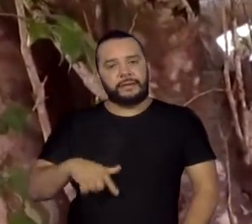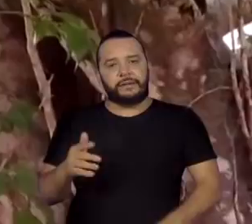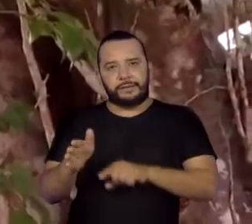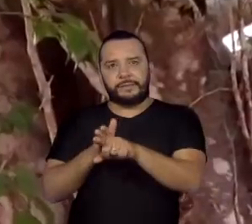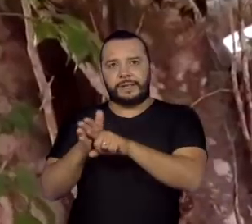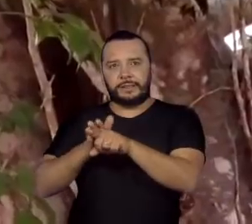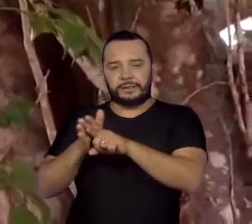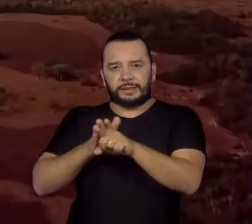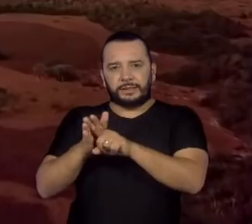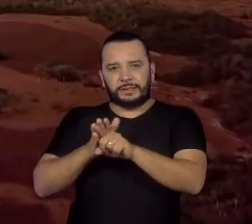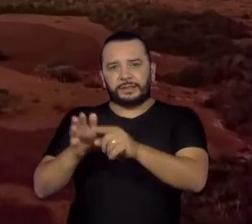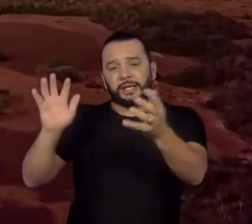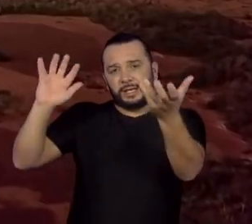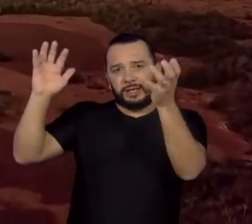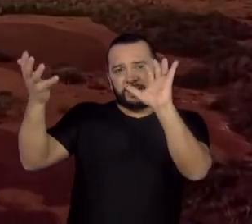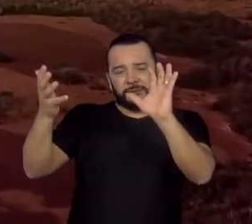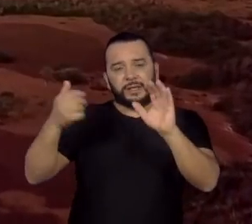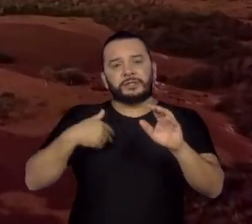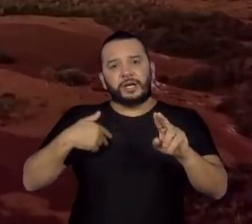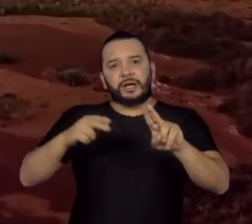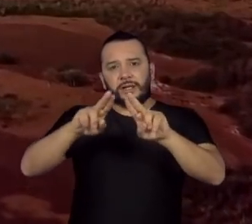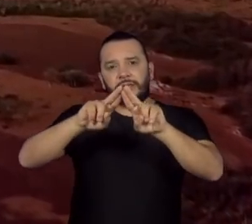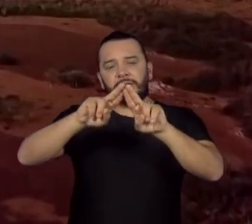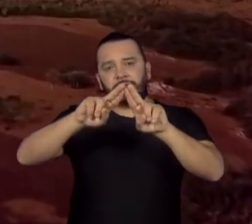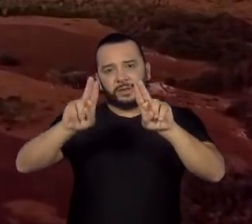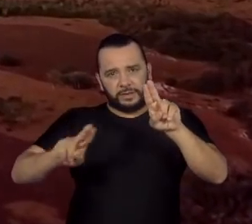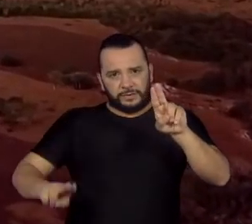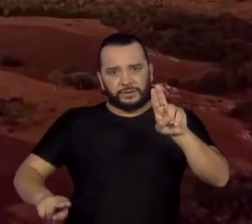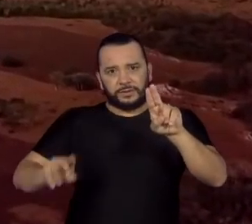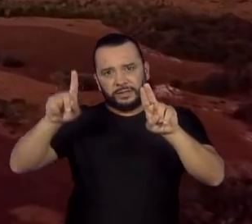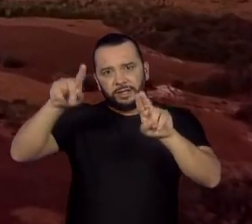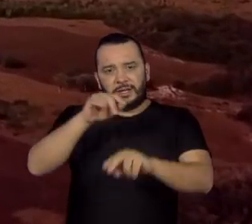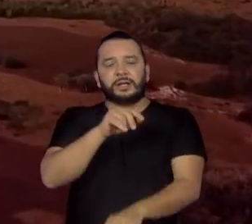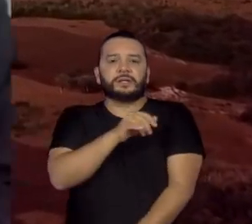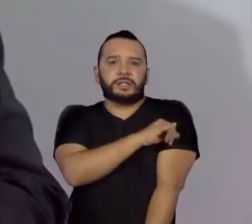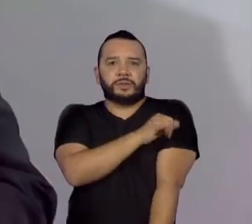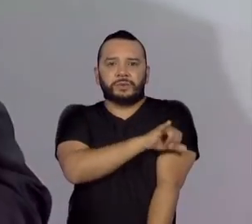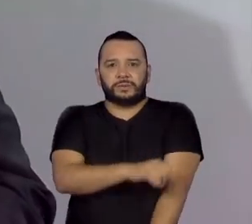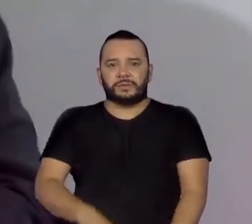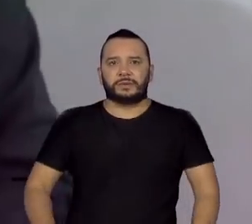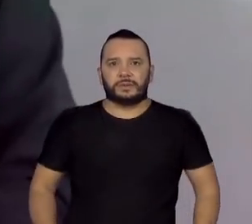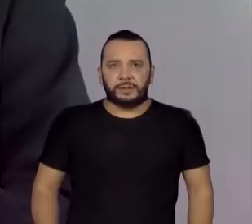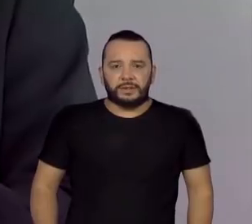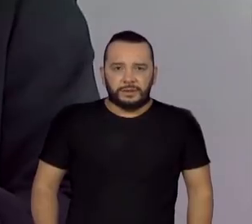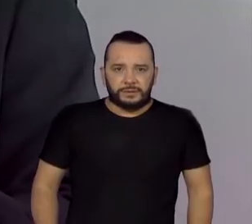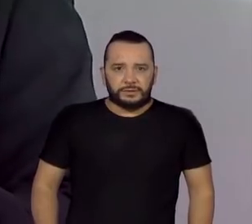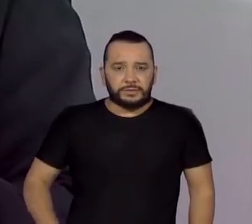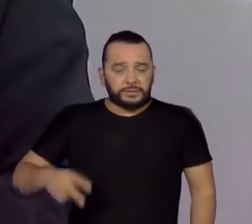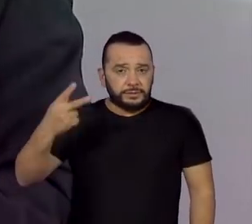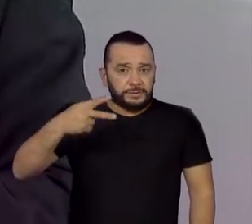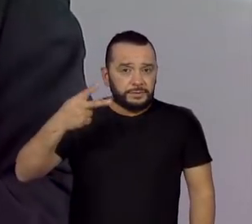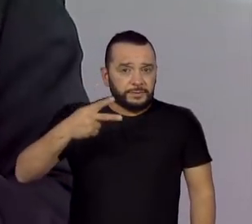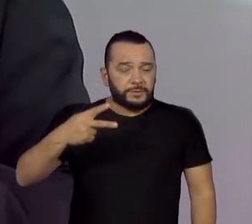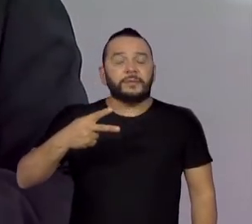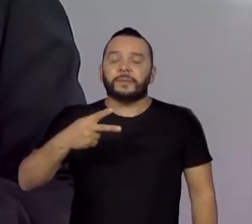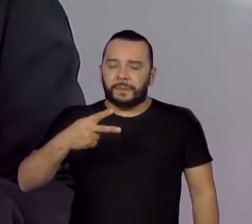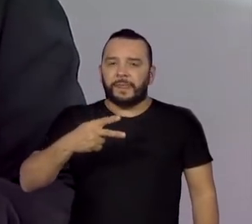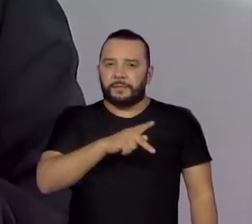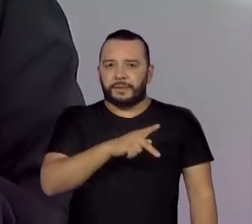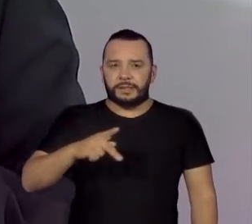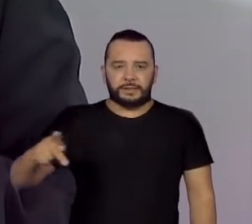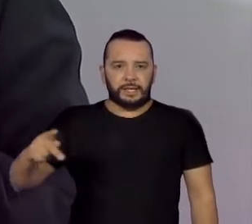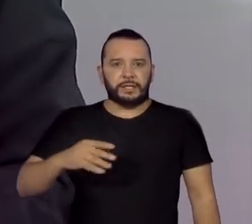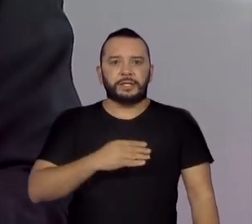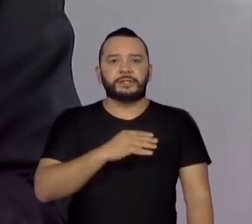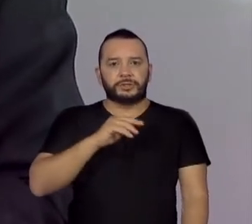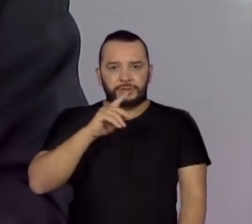Meteorologia da UFRJ, Universidade Federal do Rio. O vice-presidente Hamilton Mourão anuncia que